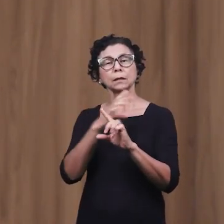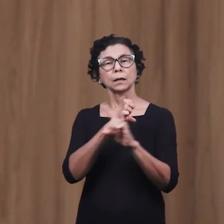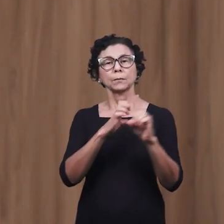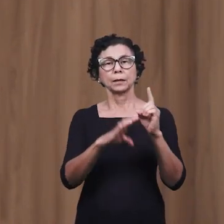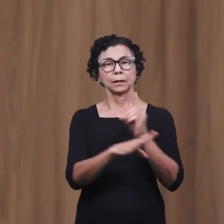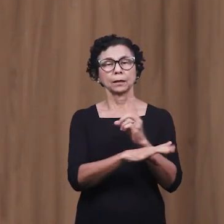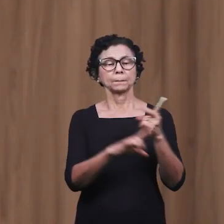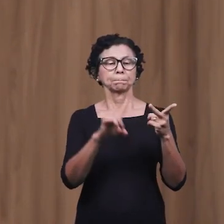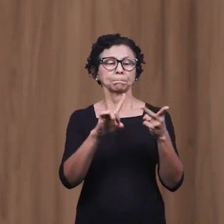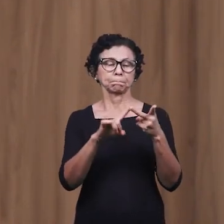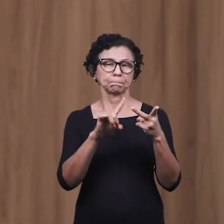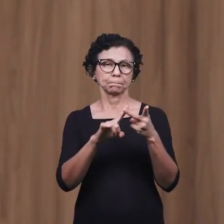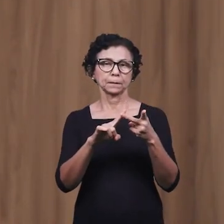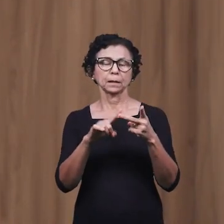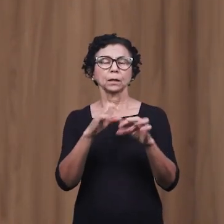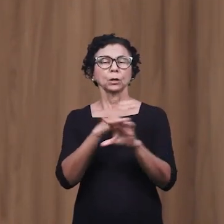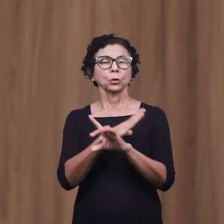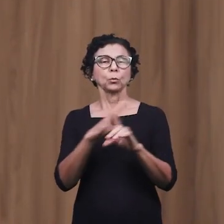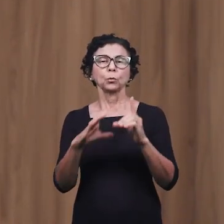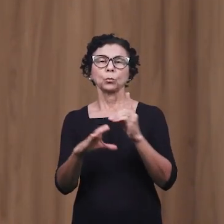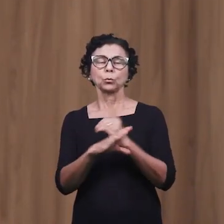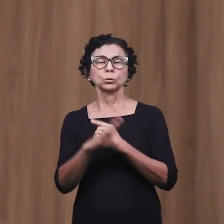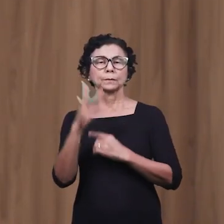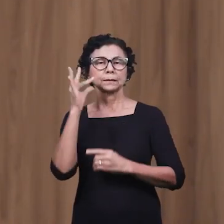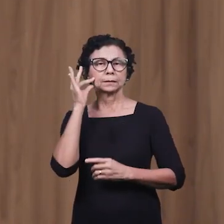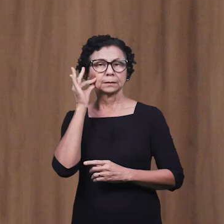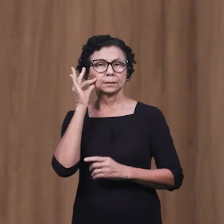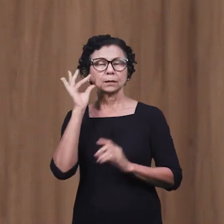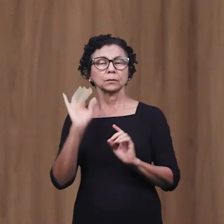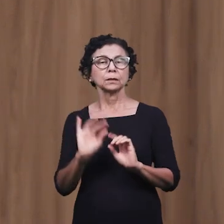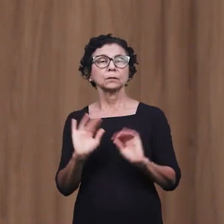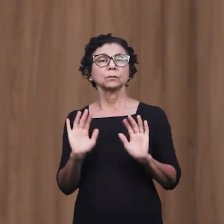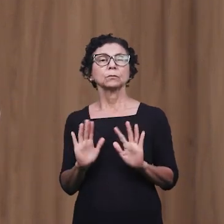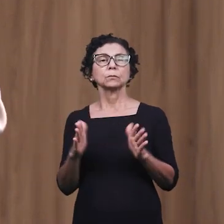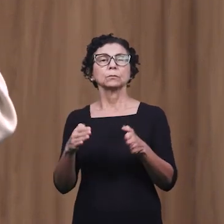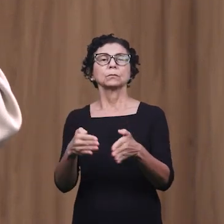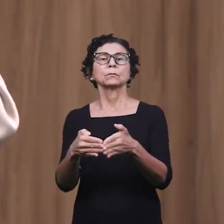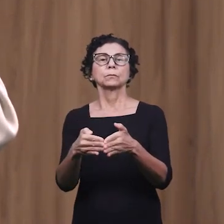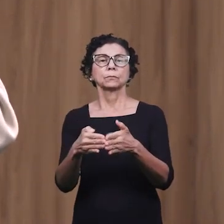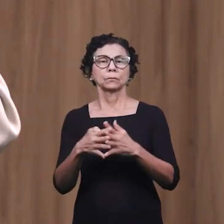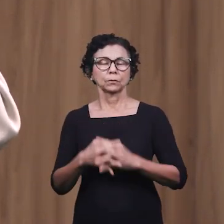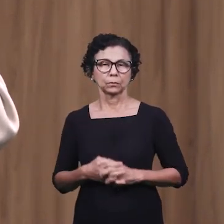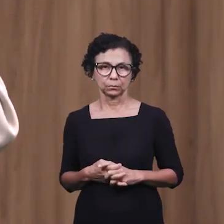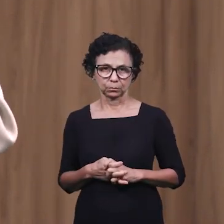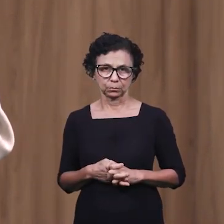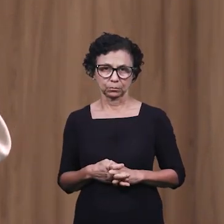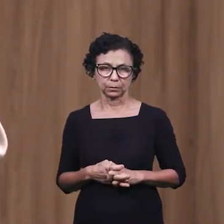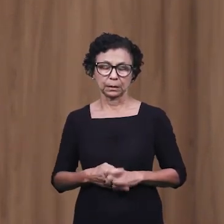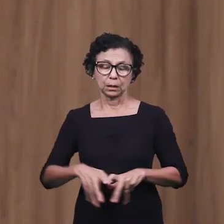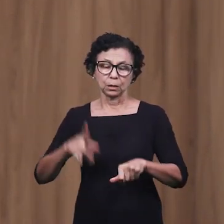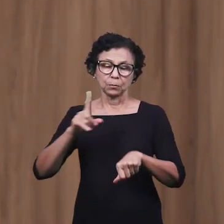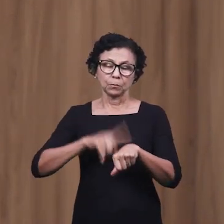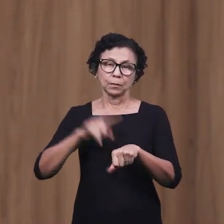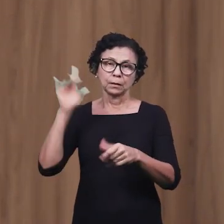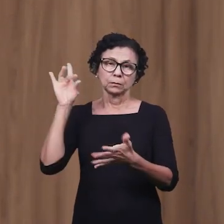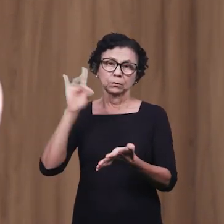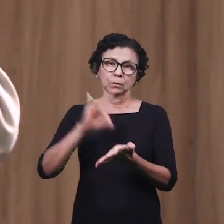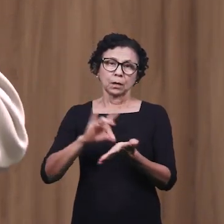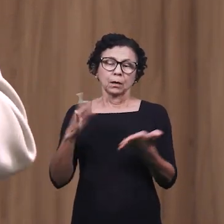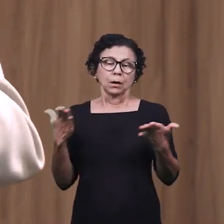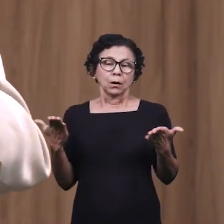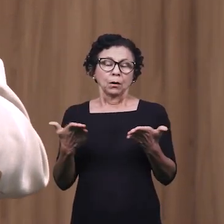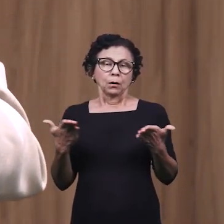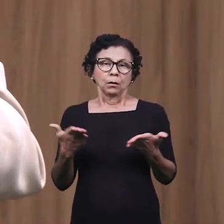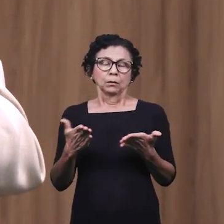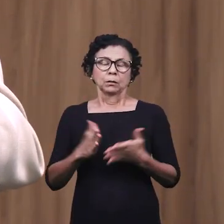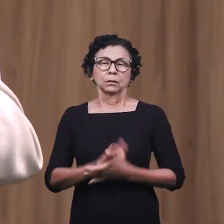bíblica dominical, temos cultos e a ênfase é ao momento.